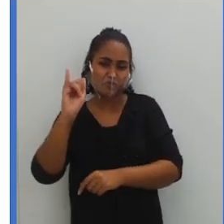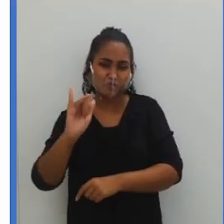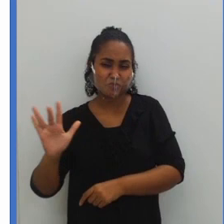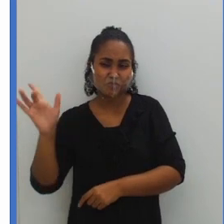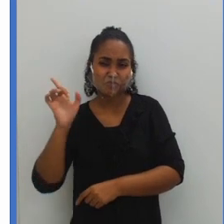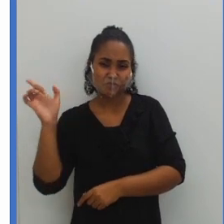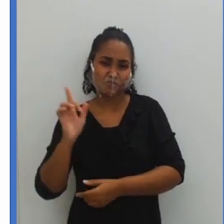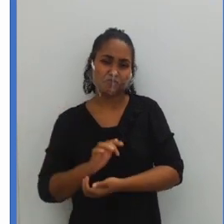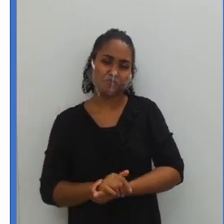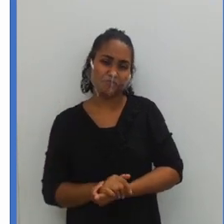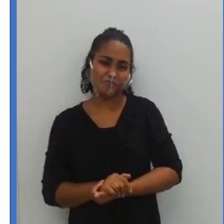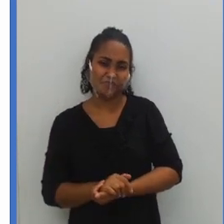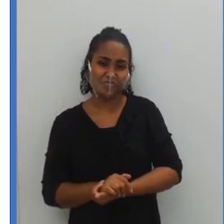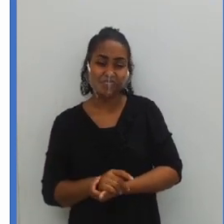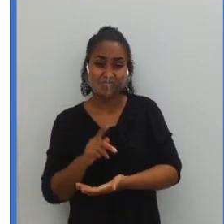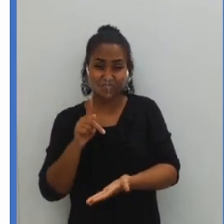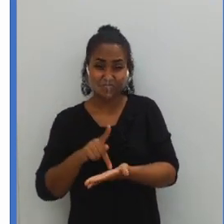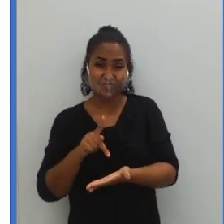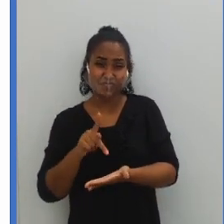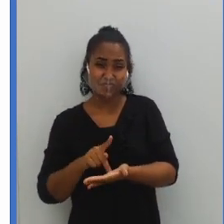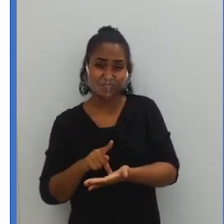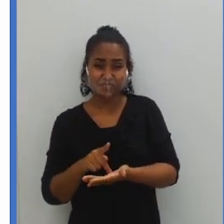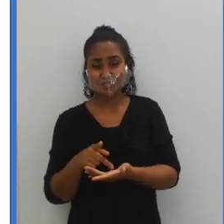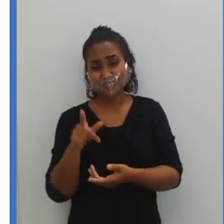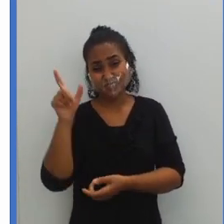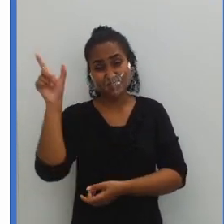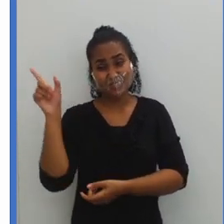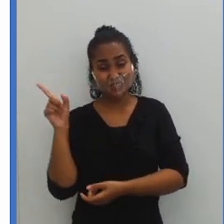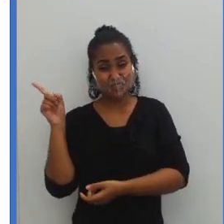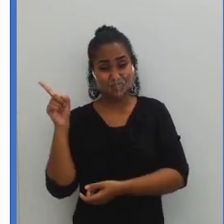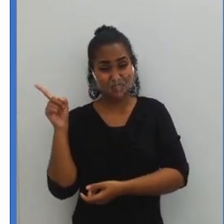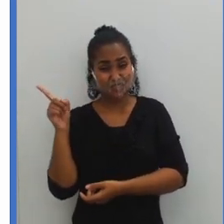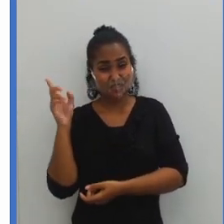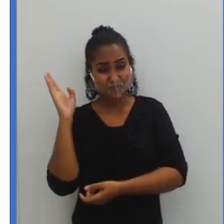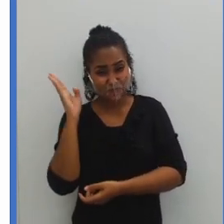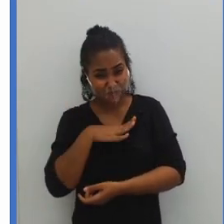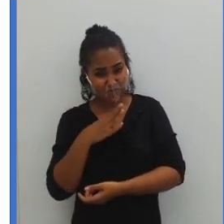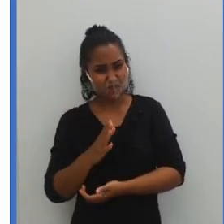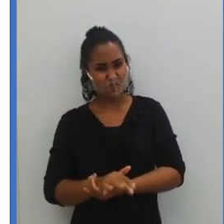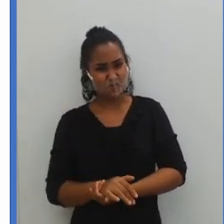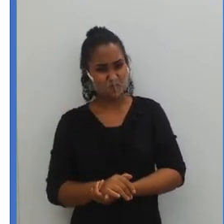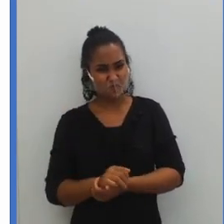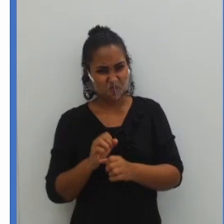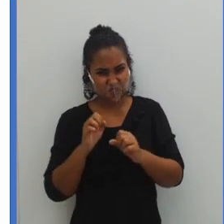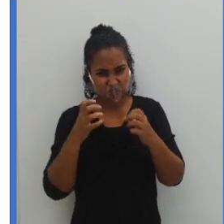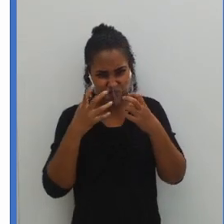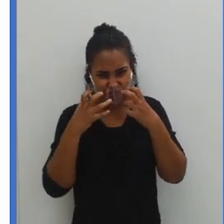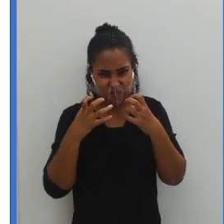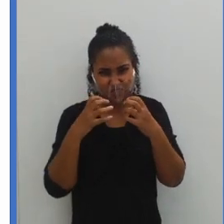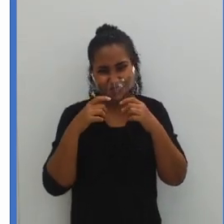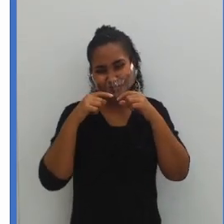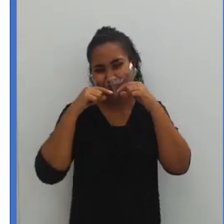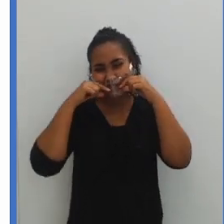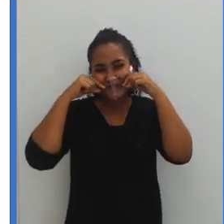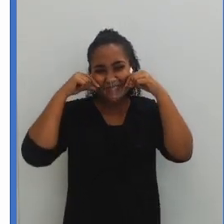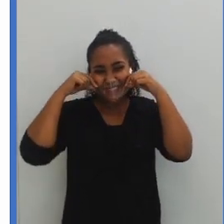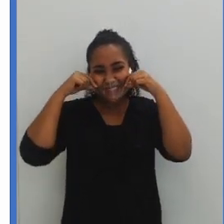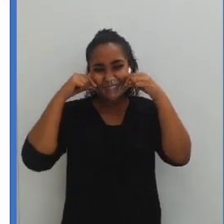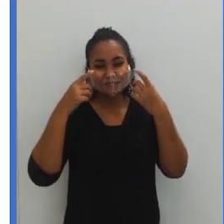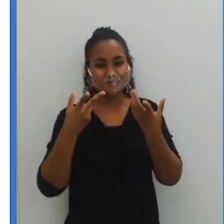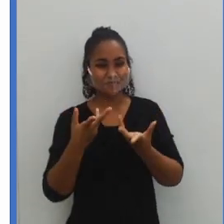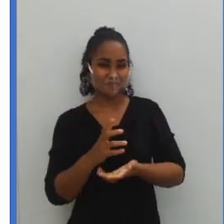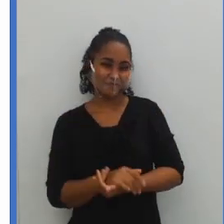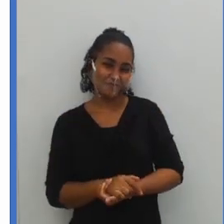que aparecem para vocês. Será realmente que esse cachorro é muito agressivo e é muito bravo? Tem um até que está tentando